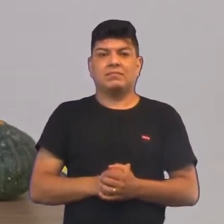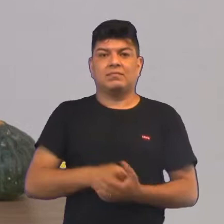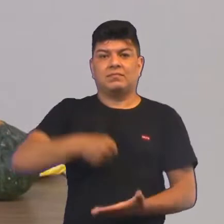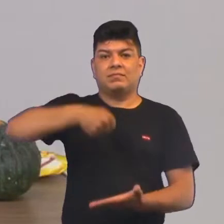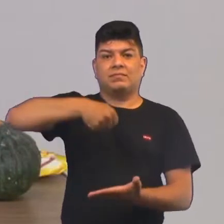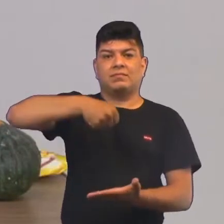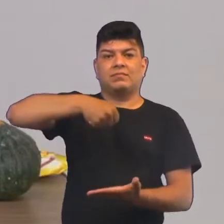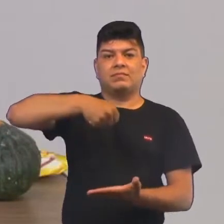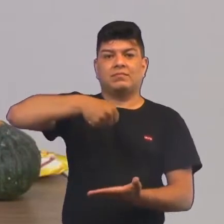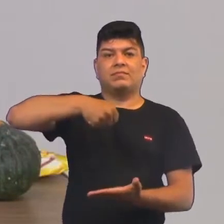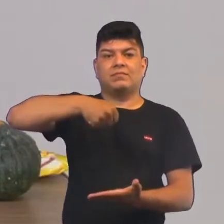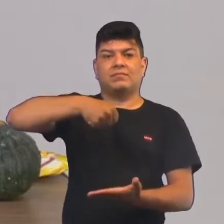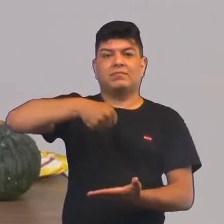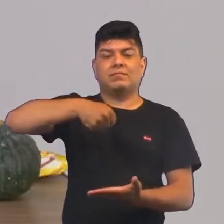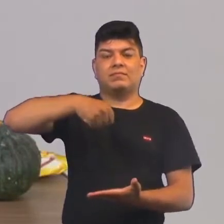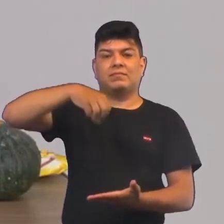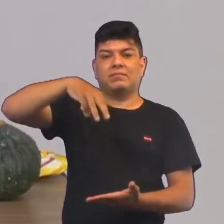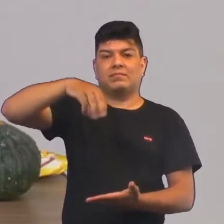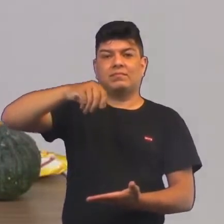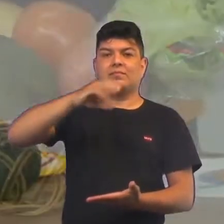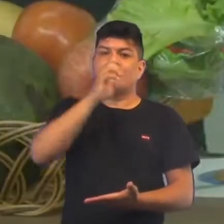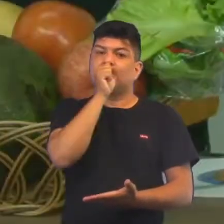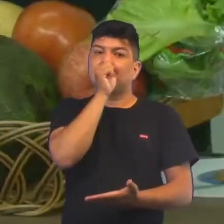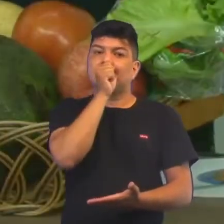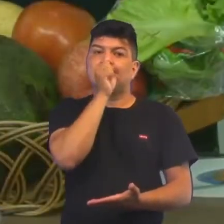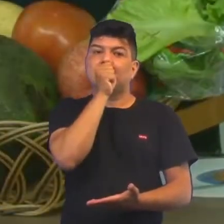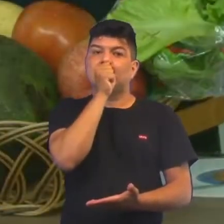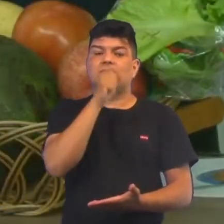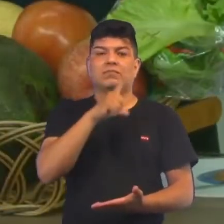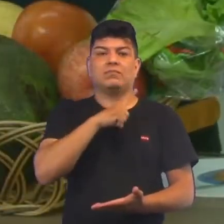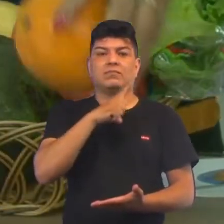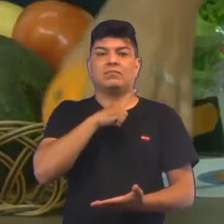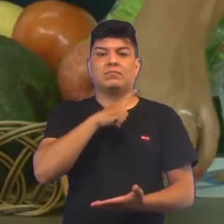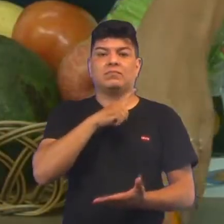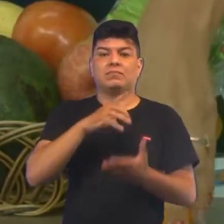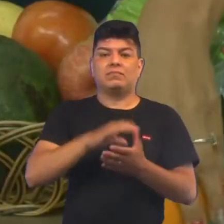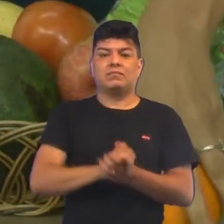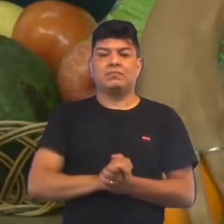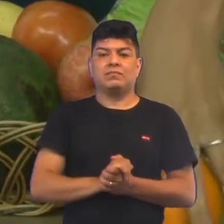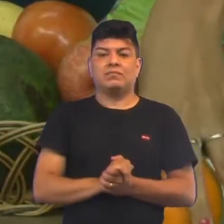Dona Maricota tinha laranja,